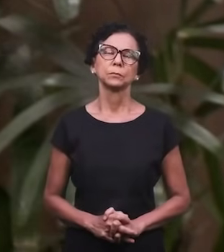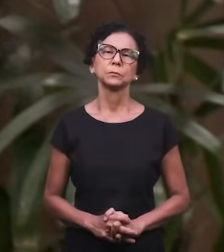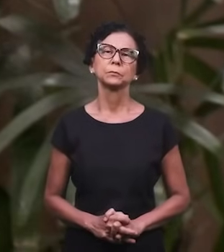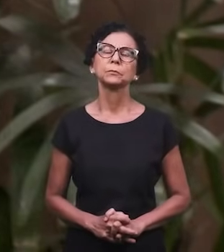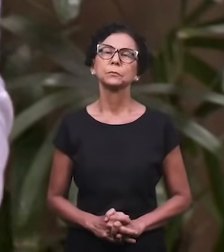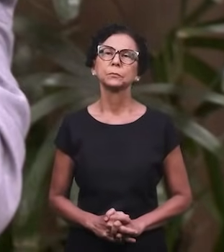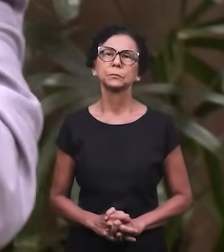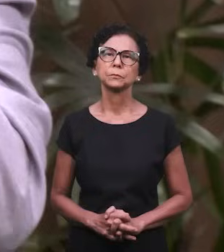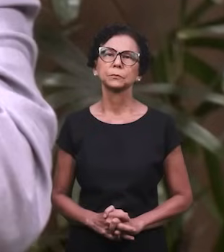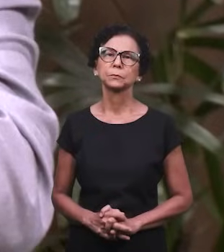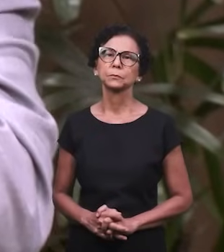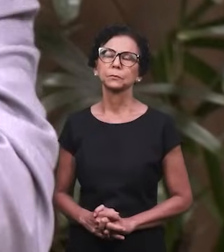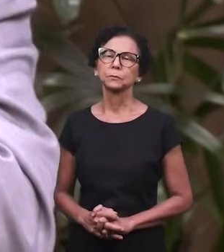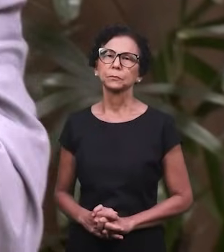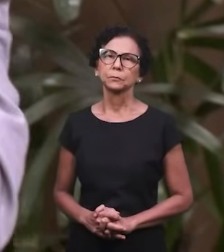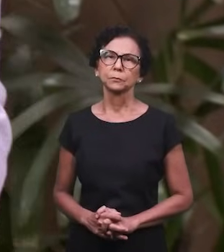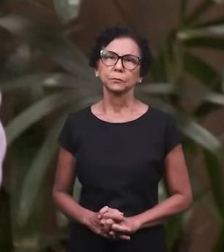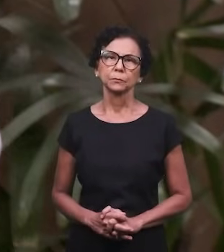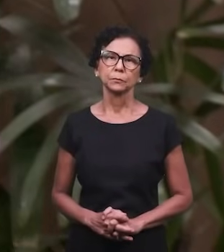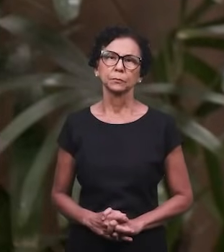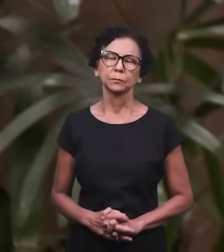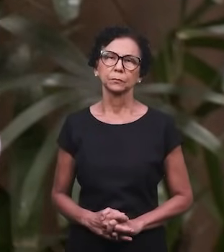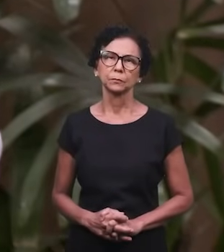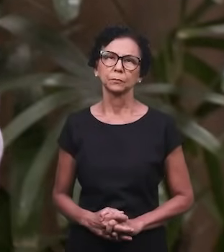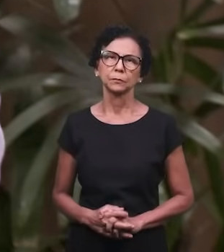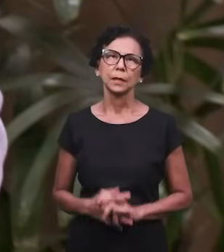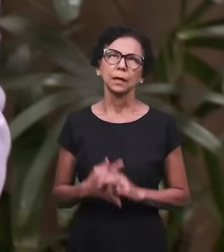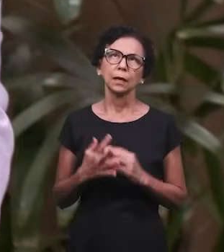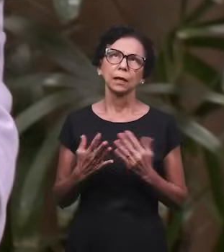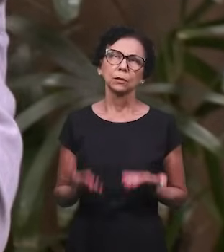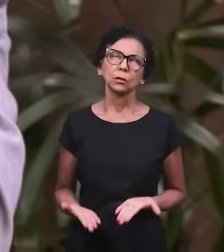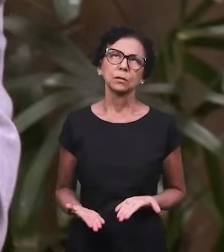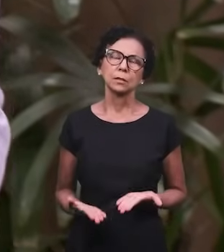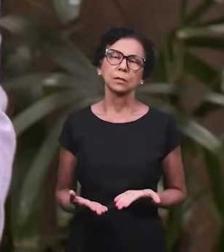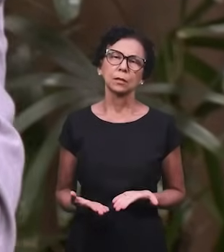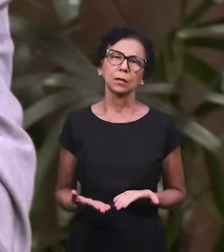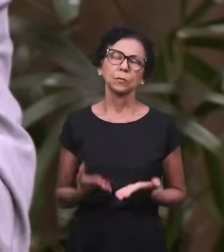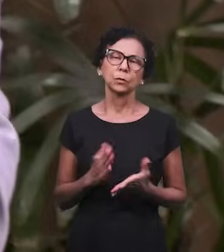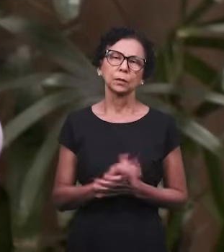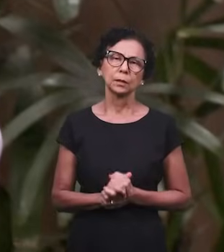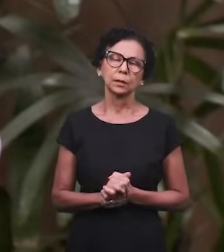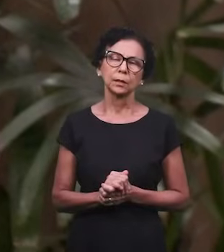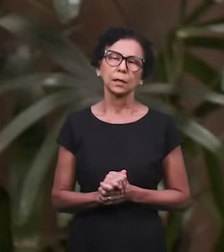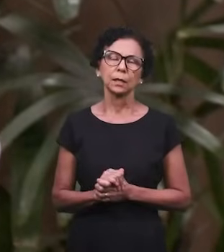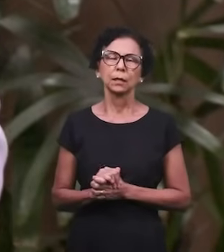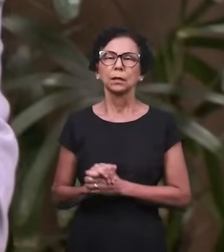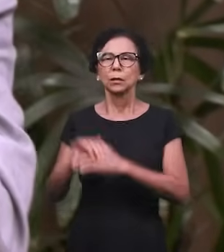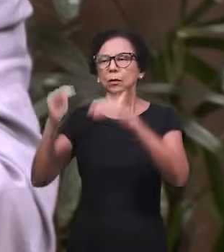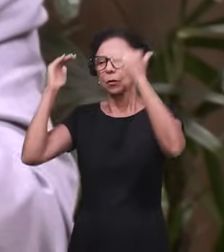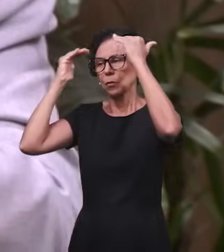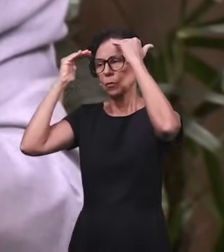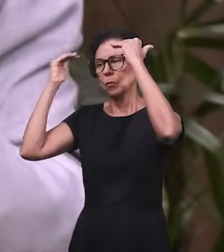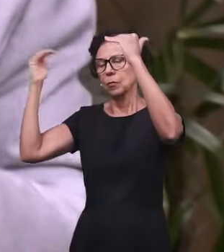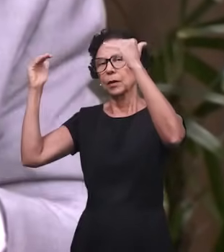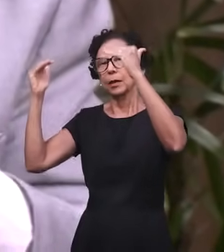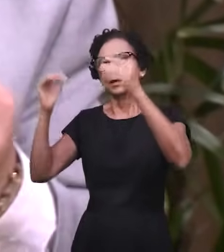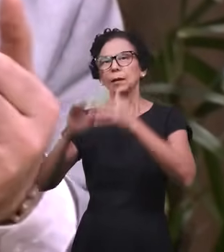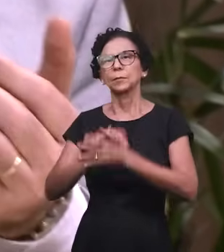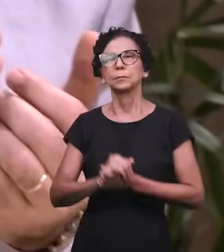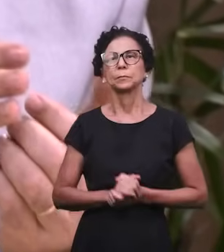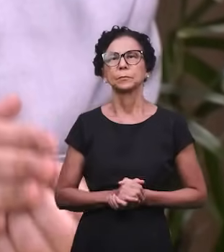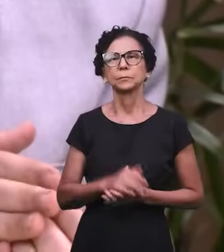tudo que nós podemos levantar aqui como sendo Honrar ou dar honra à esposa é